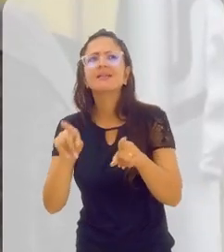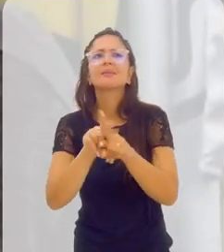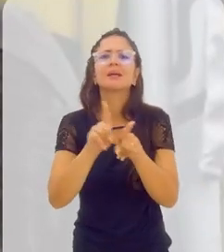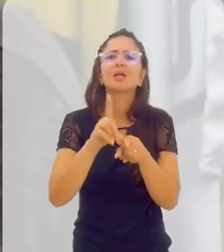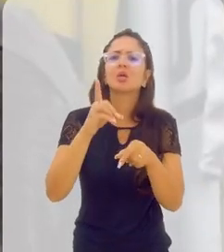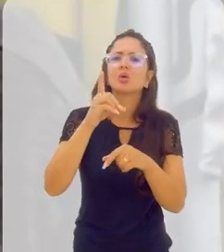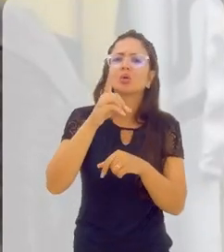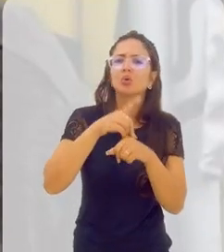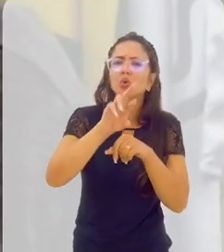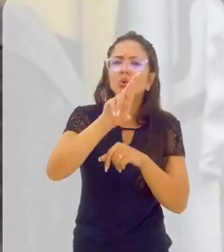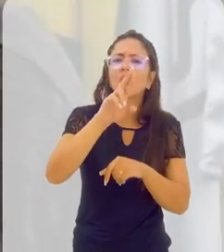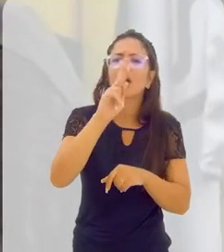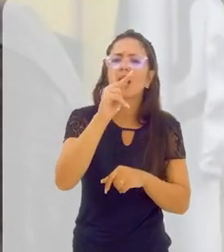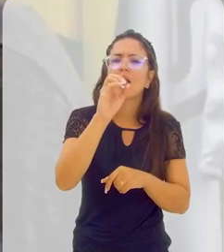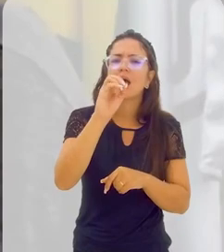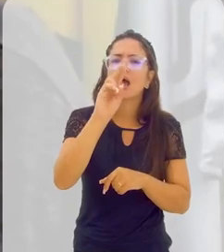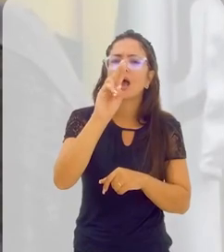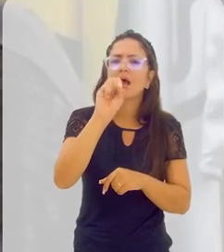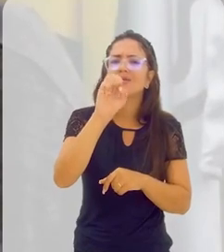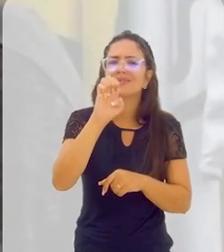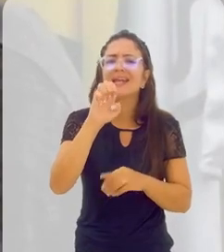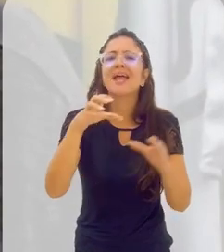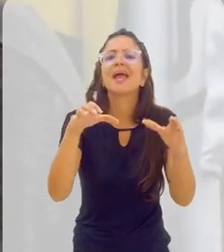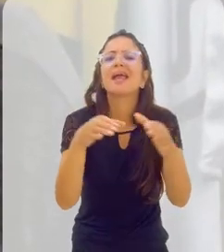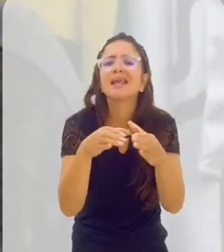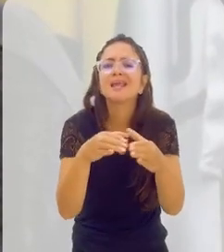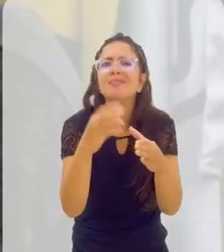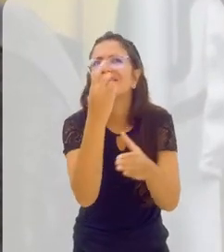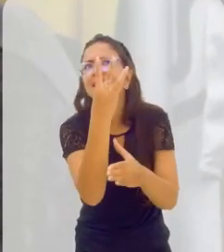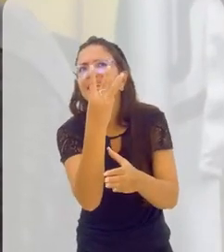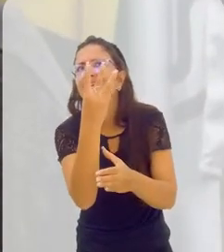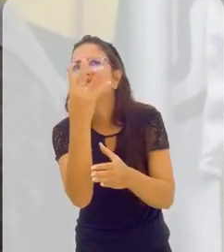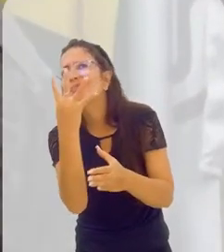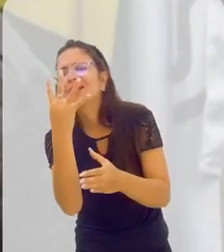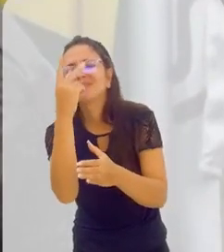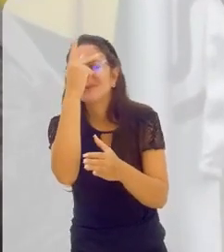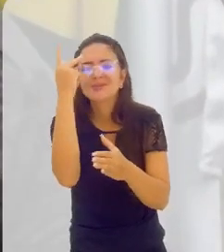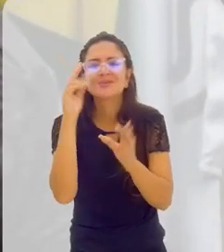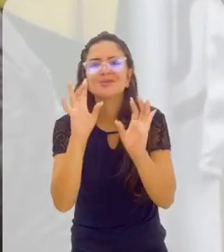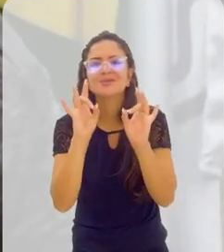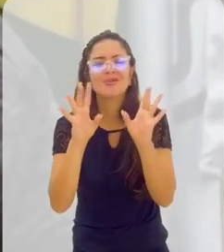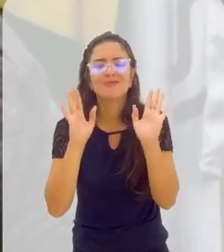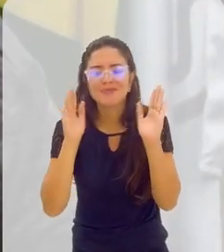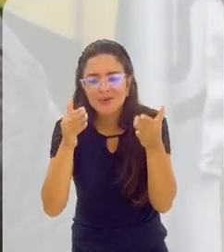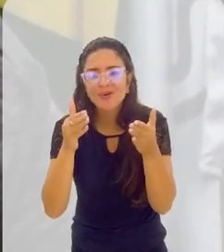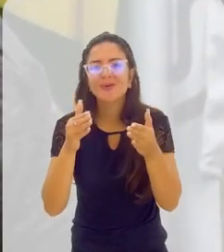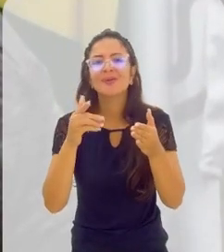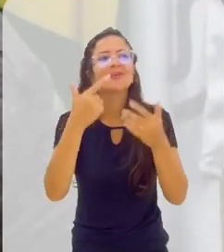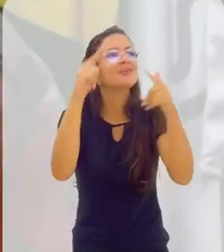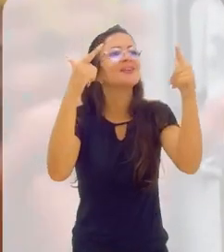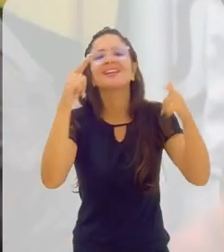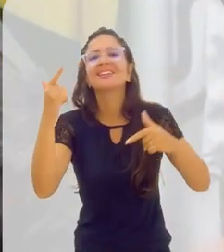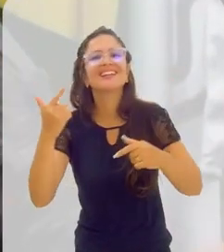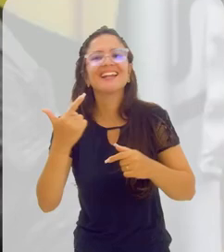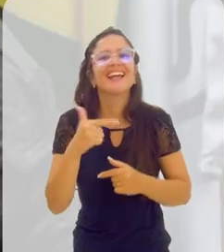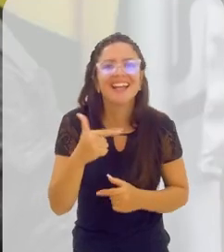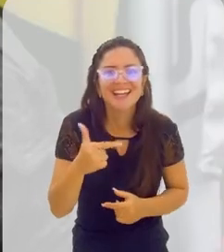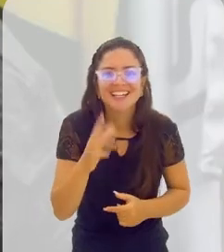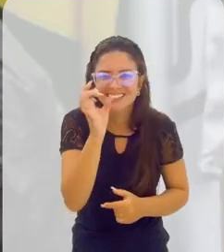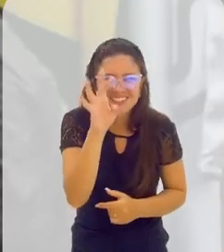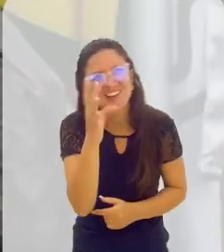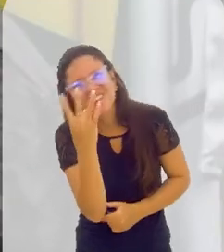House também a equipe são três quatro pessoas não existe o resto do hospital porque tudo se limita eles né eles fazem